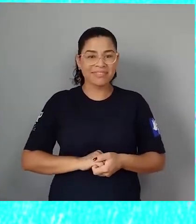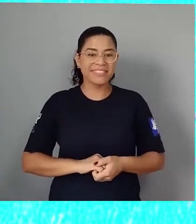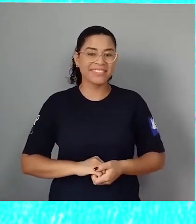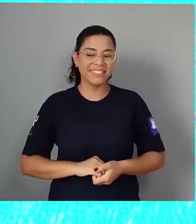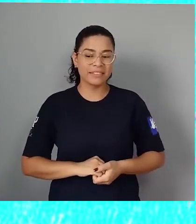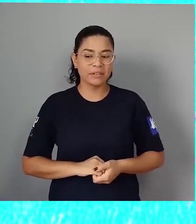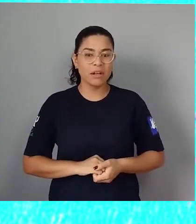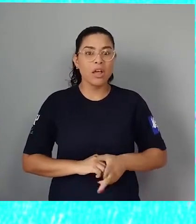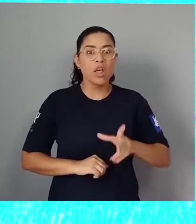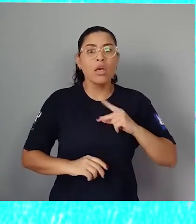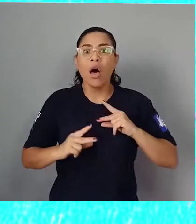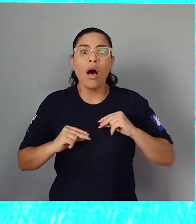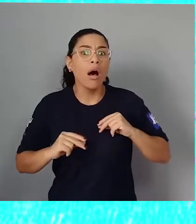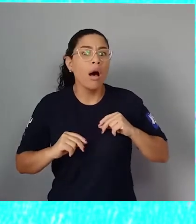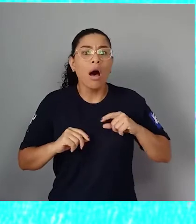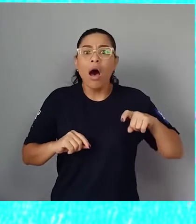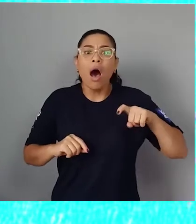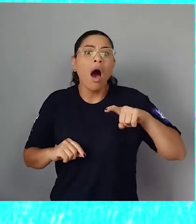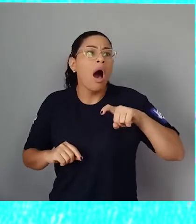Terremoto! Terremoto!